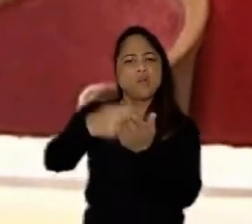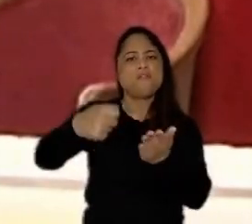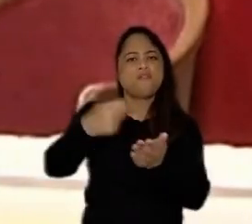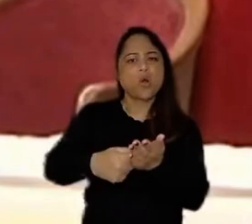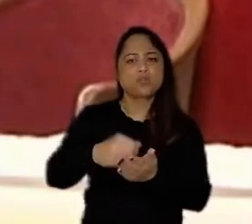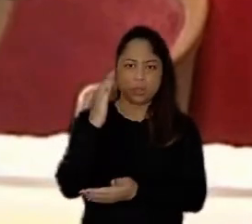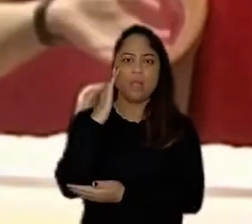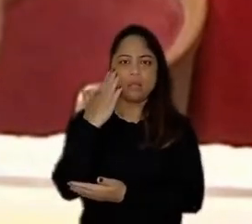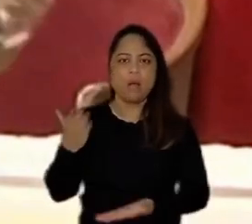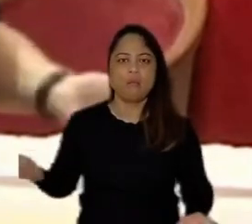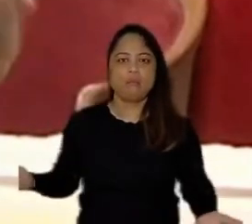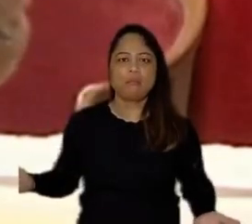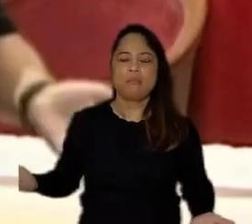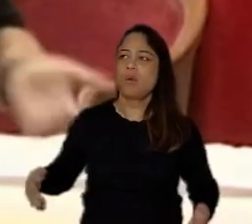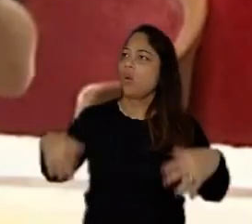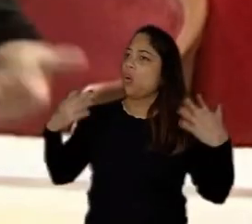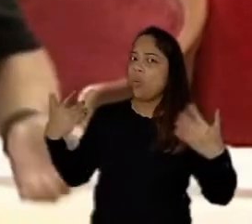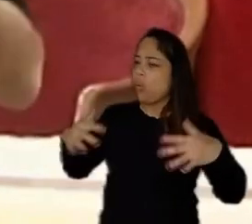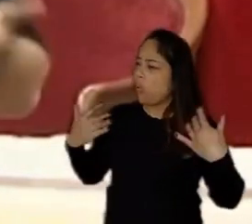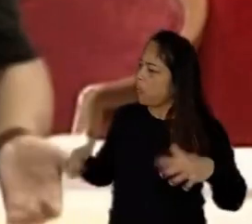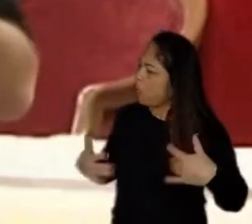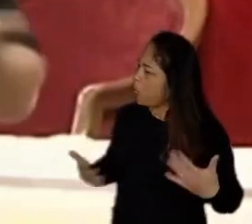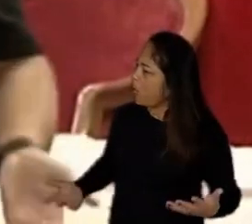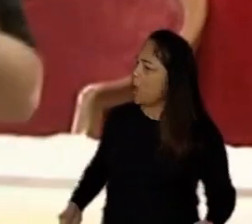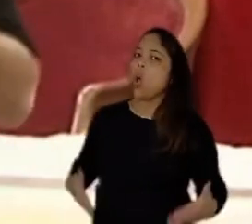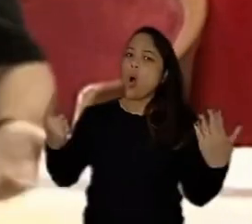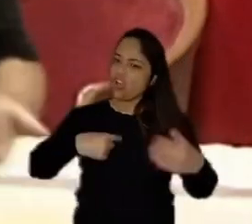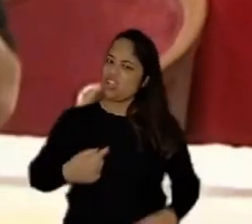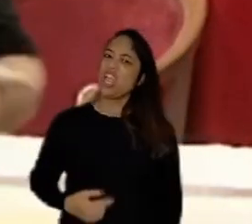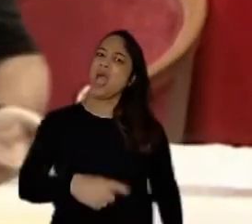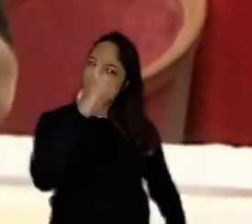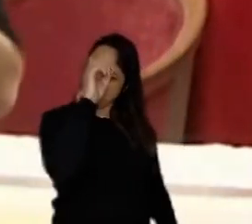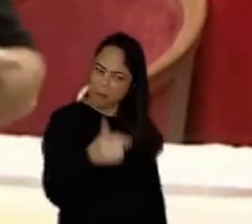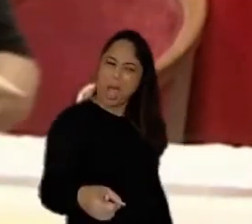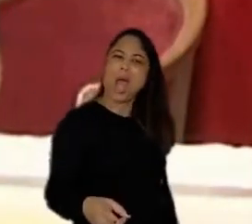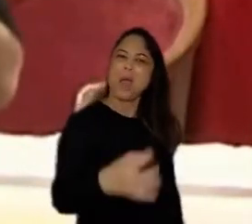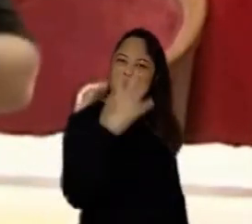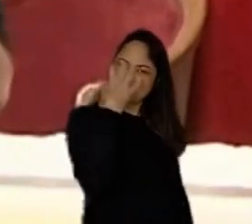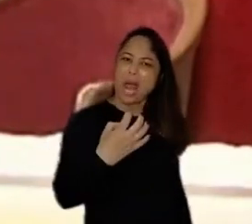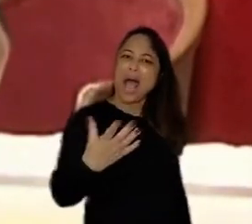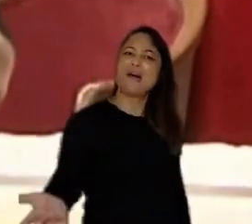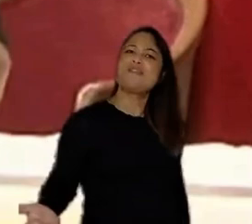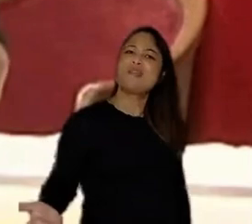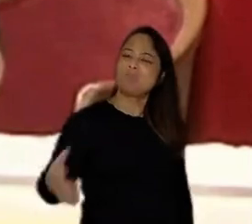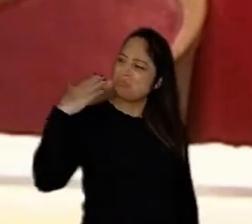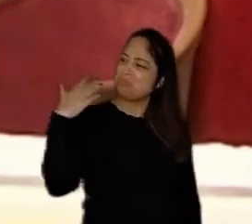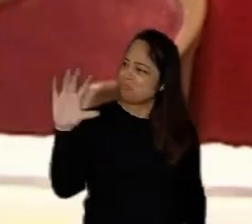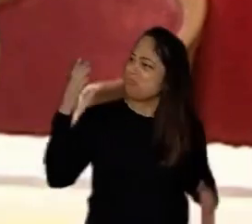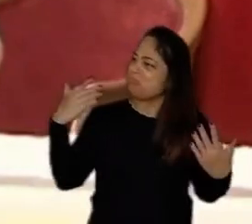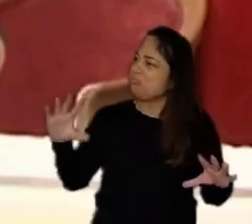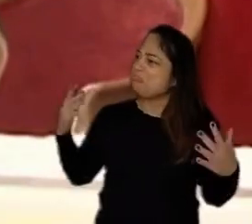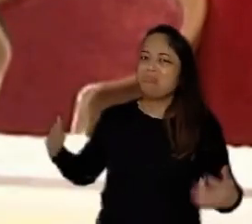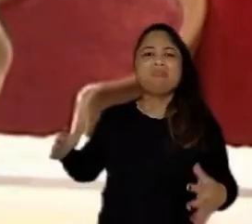Nossa, eu estou muito bom hoje. Muito bom. Muito bom. Muito bom. Muito bom.